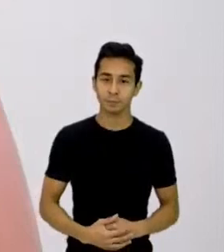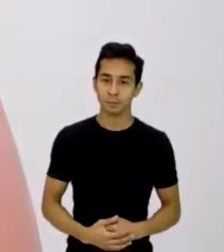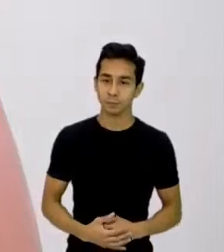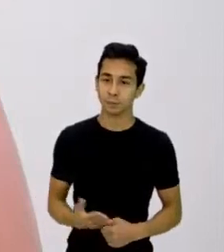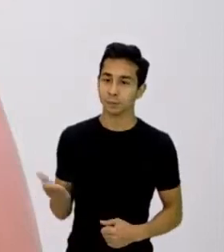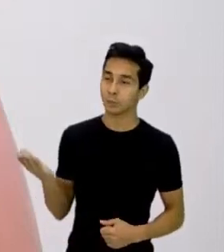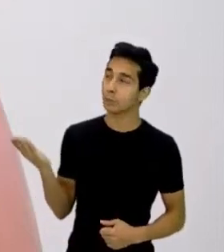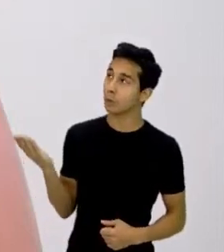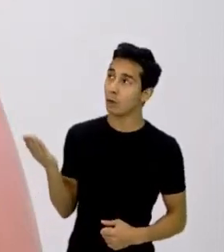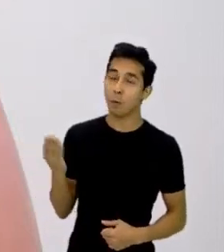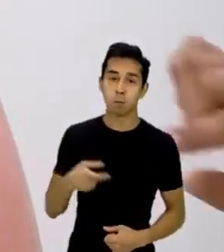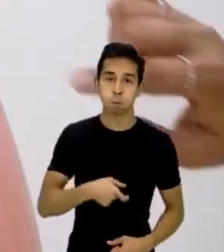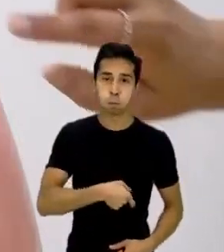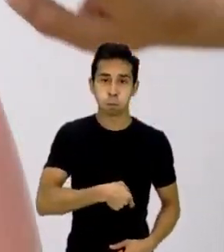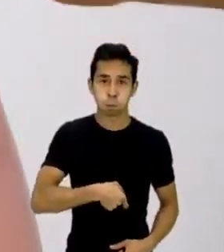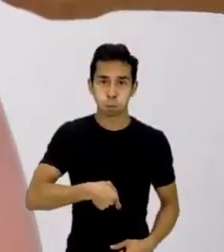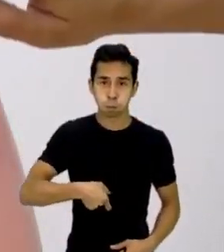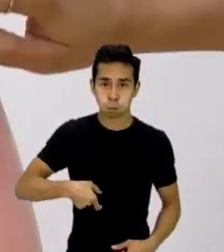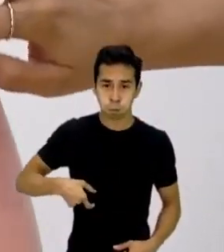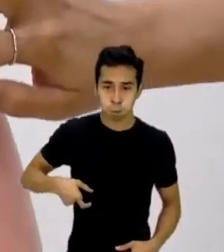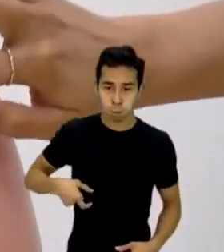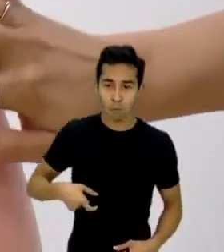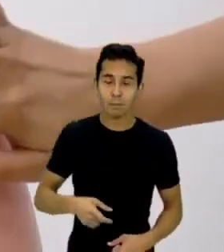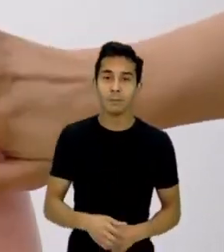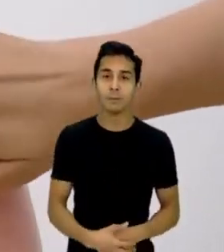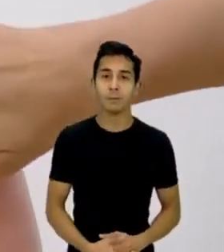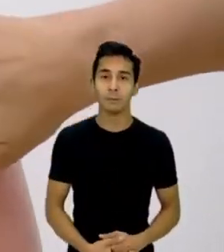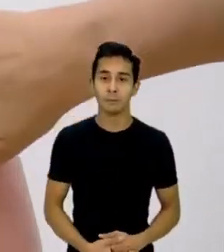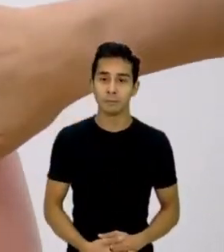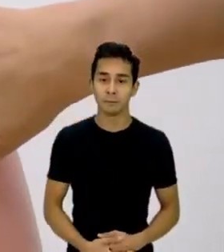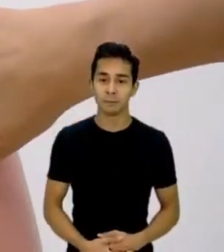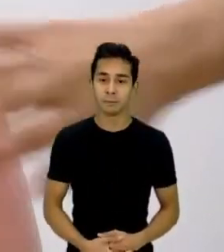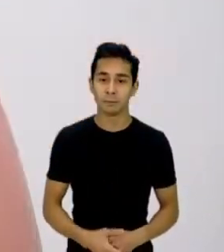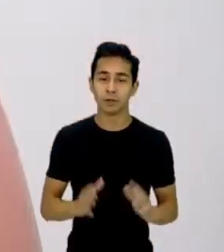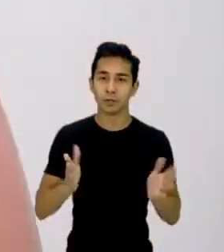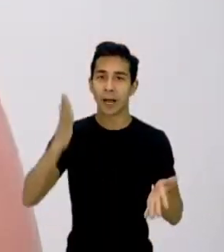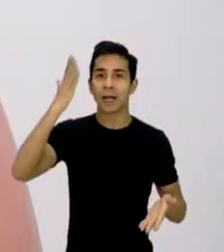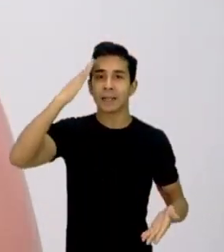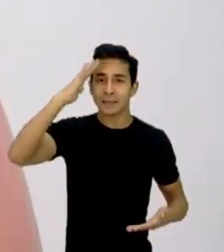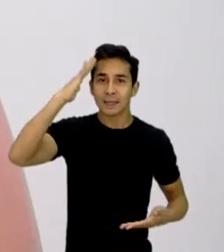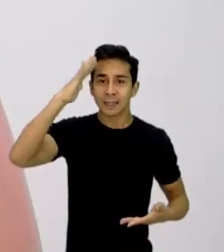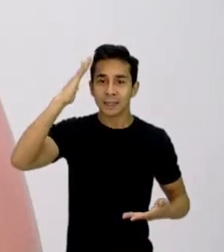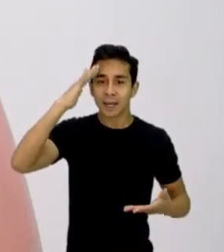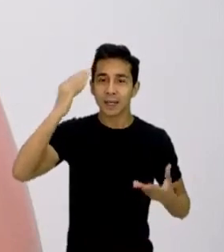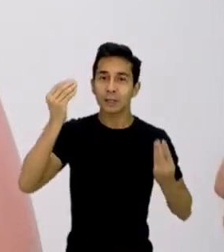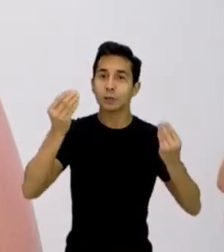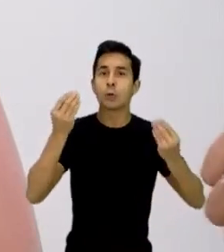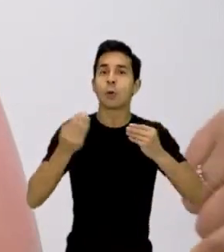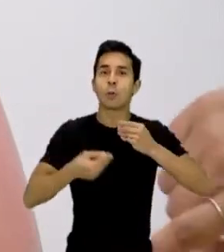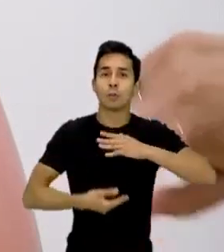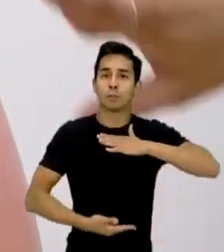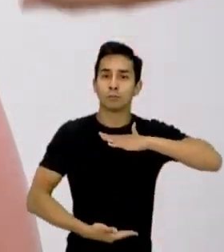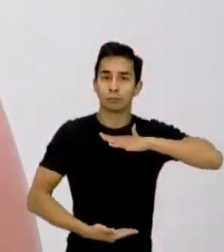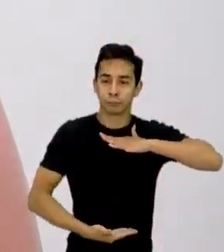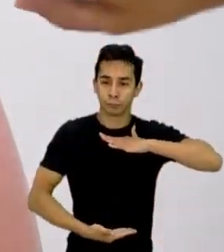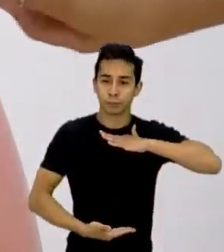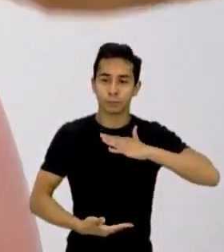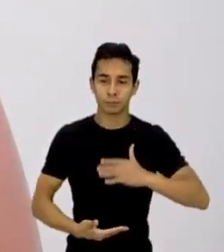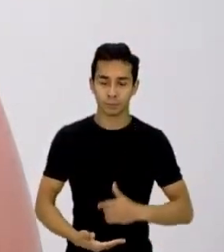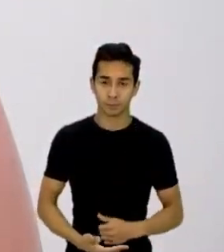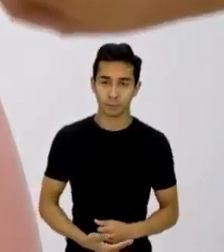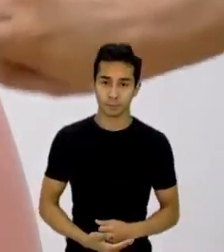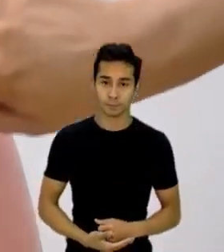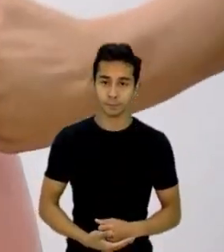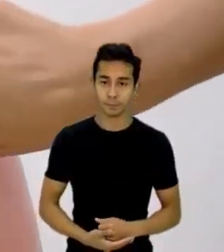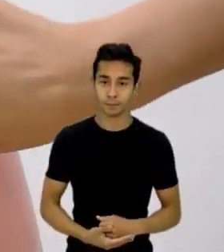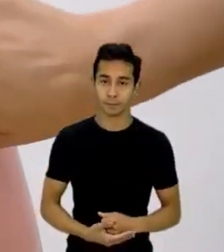delgado, o intestino grosso. Então, aqui, ó, a gente já tem uma noção no nosso torso. Então, a gente vai ter, o estômago